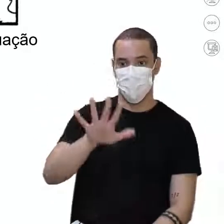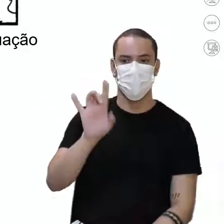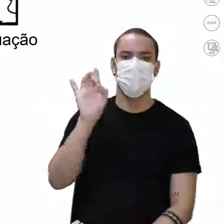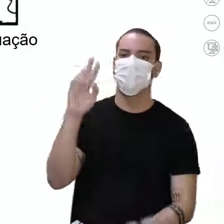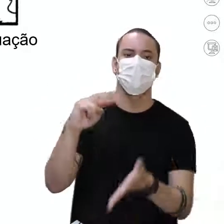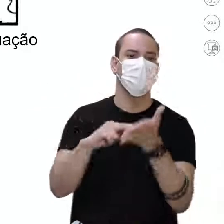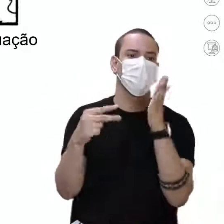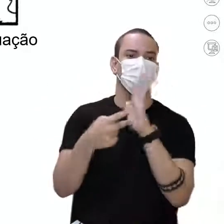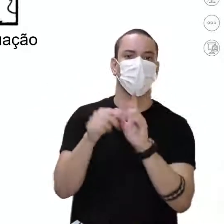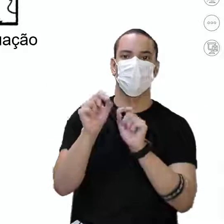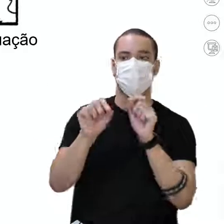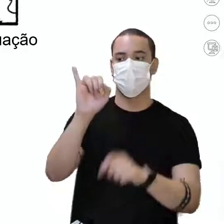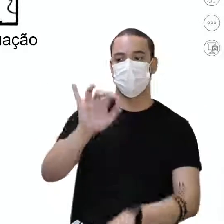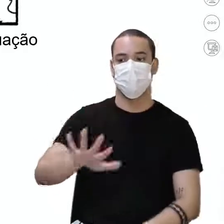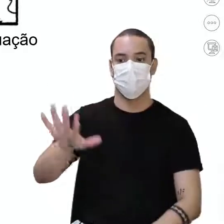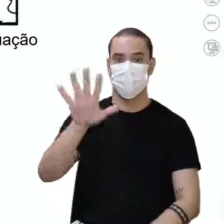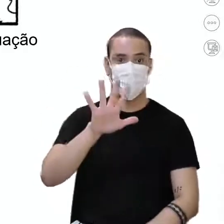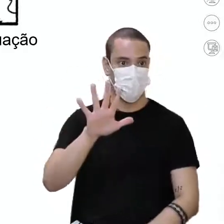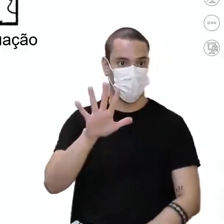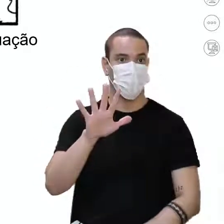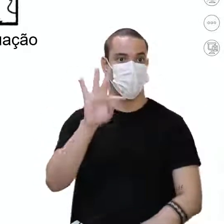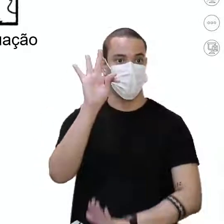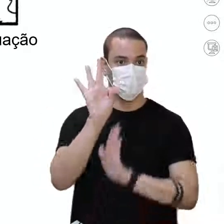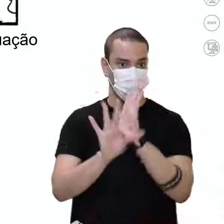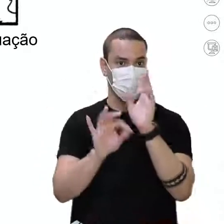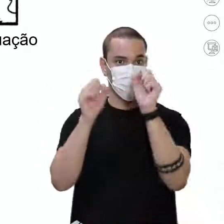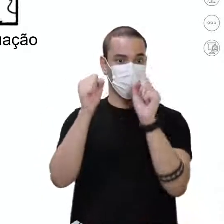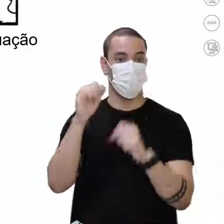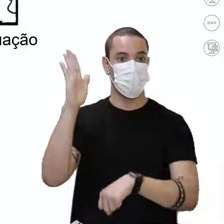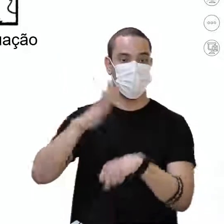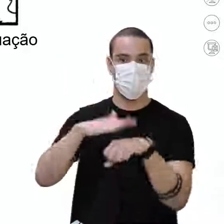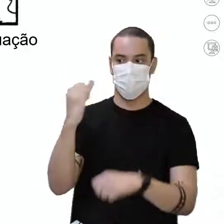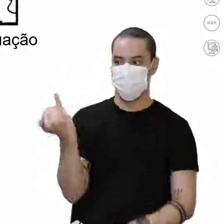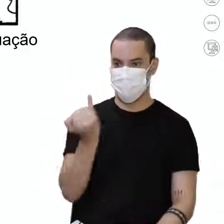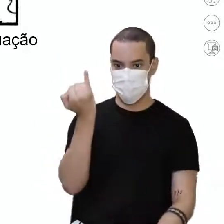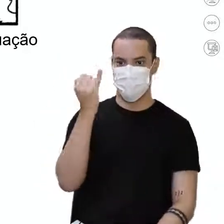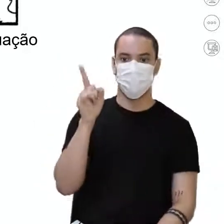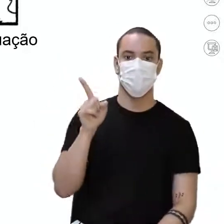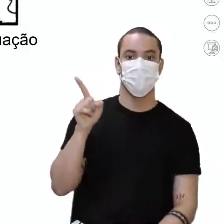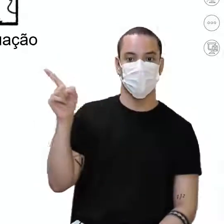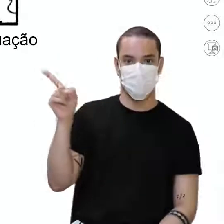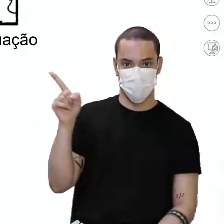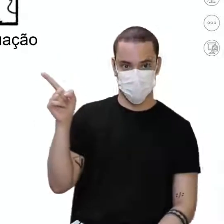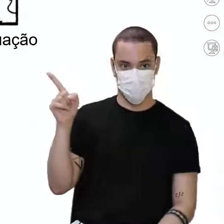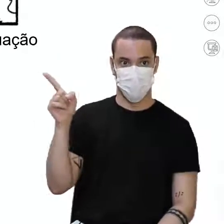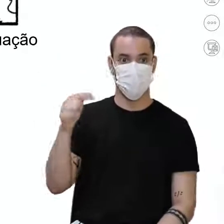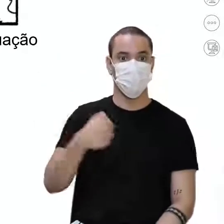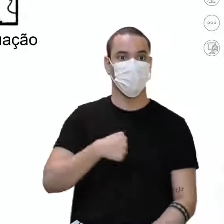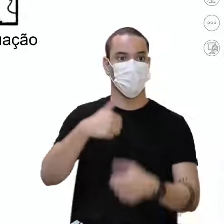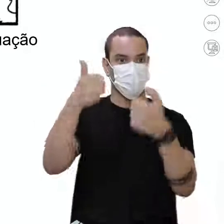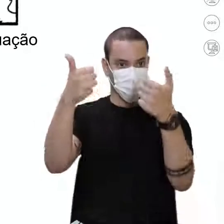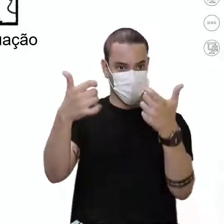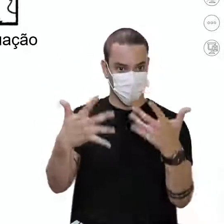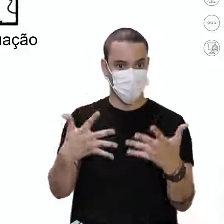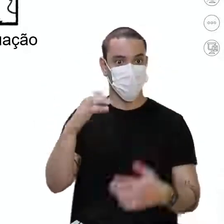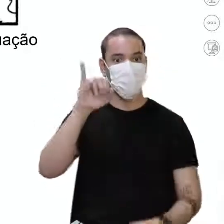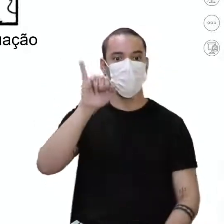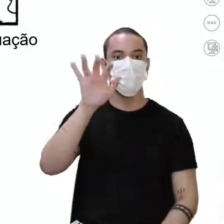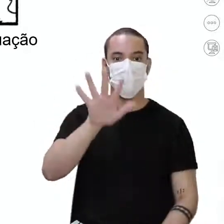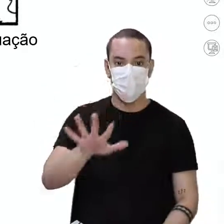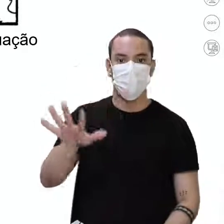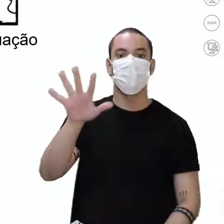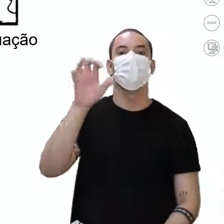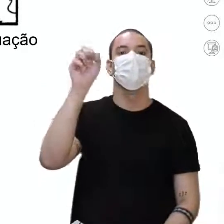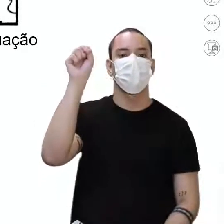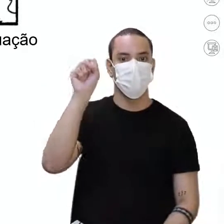uma mera imagem ilustrativa e o texto, às vezes, pode ser mais importante. Neste caso aqui, eu diria que a imagem,